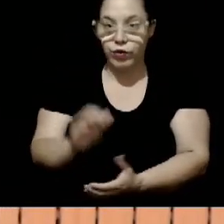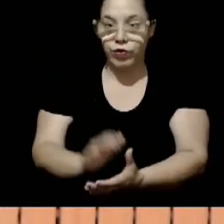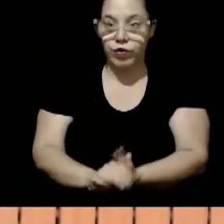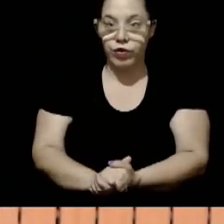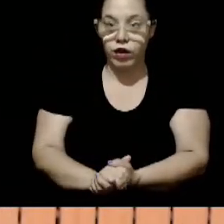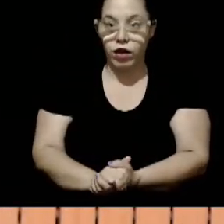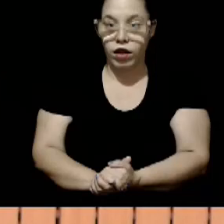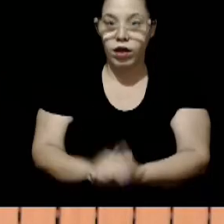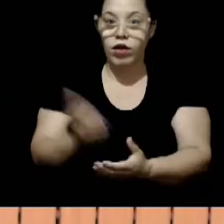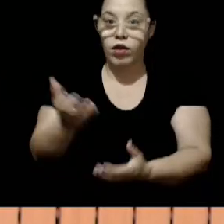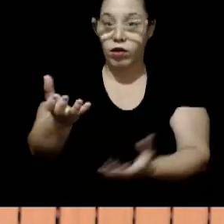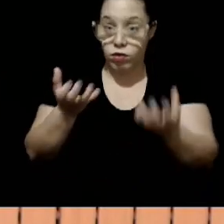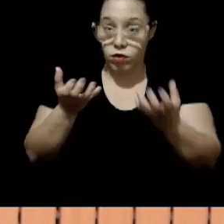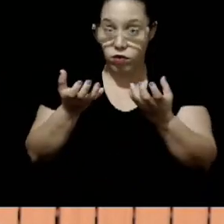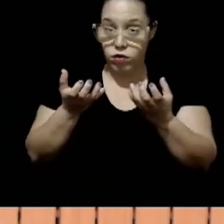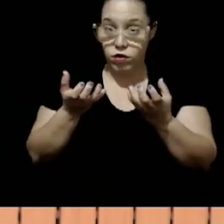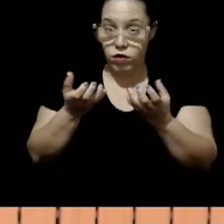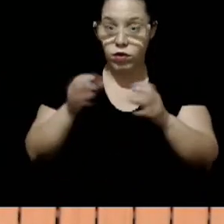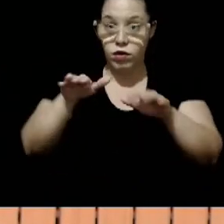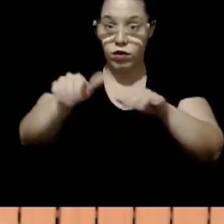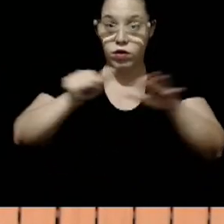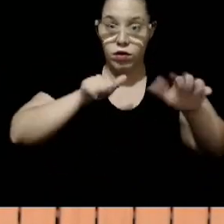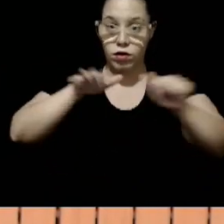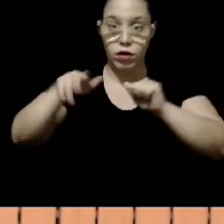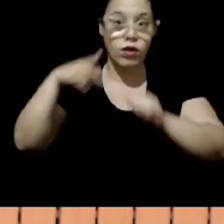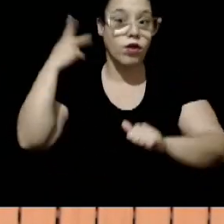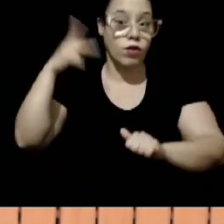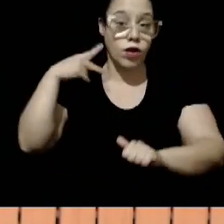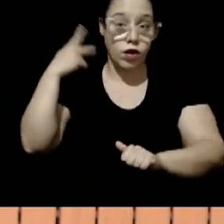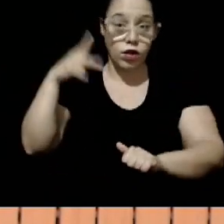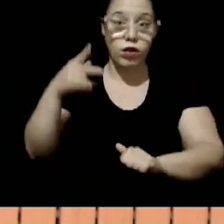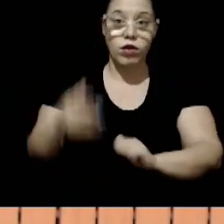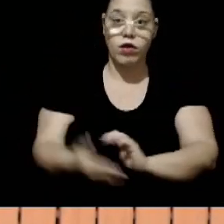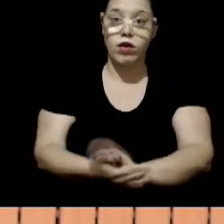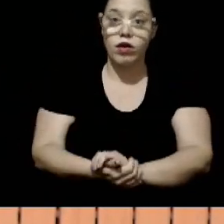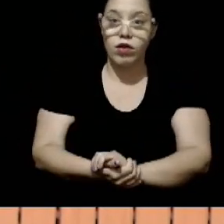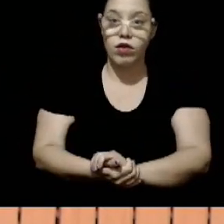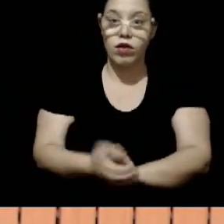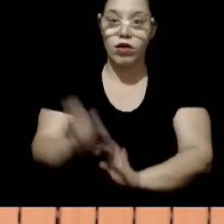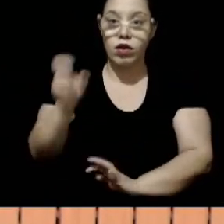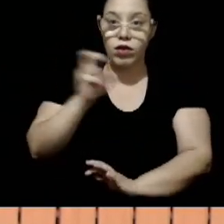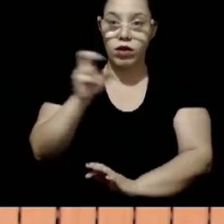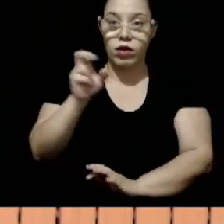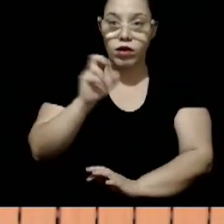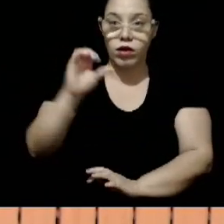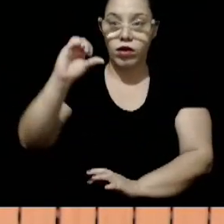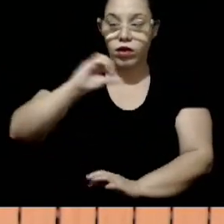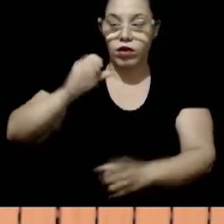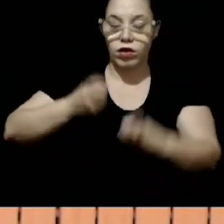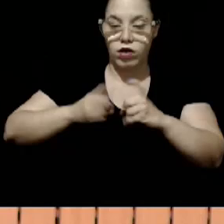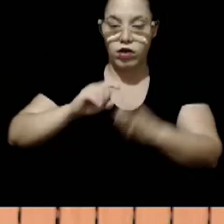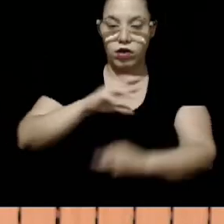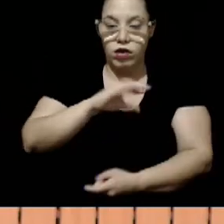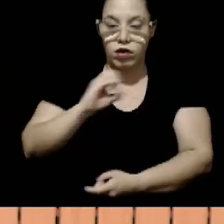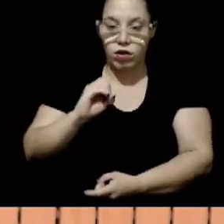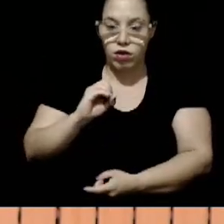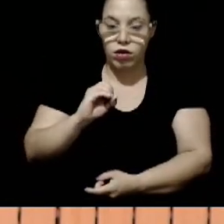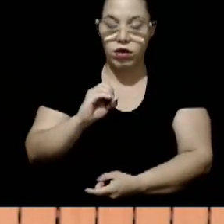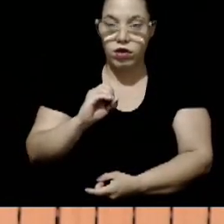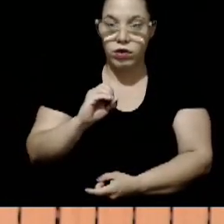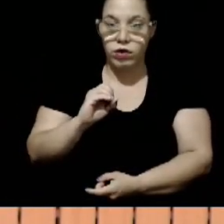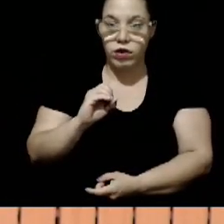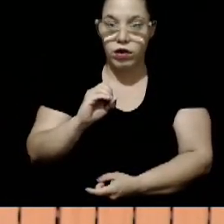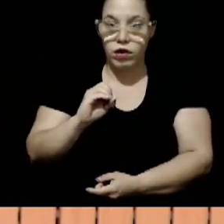quero convocar os vereadores para a qu nona reunião ordinária a ser